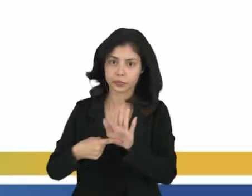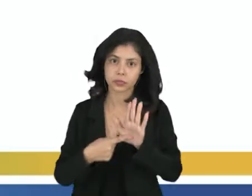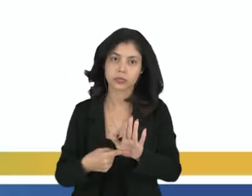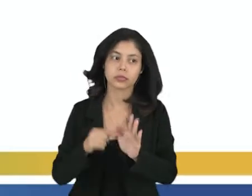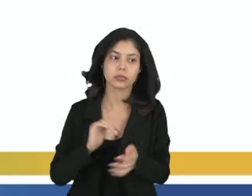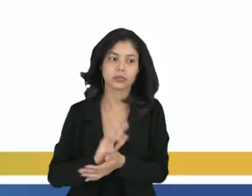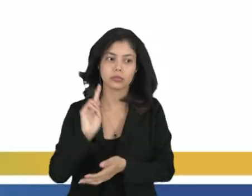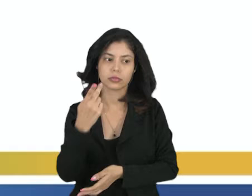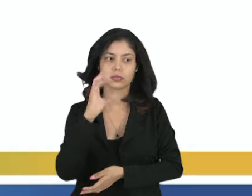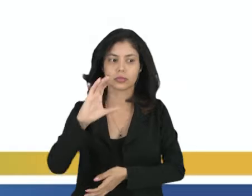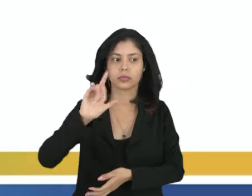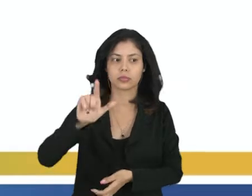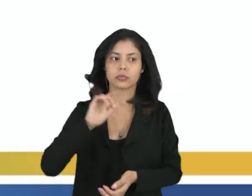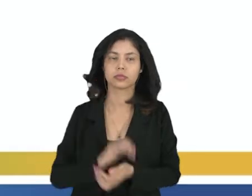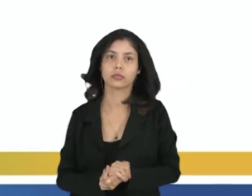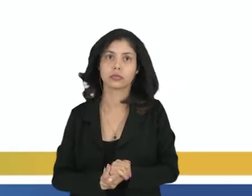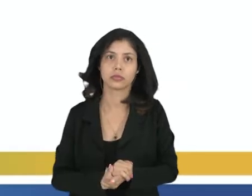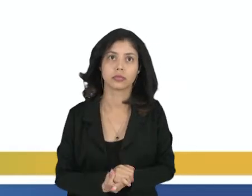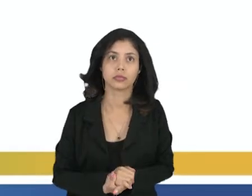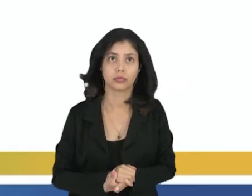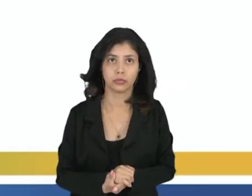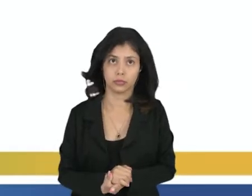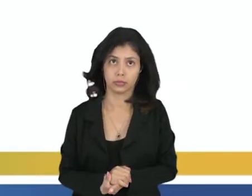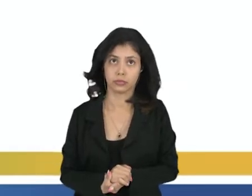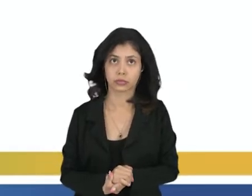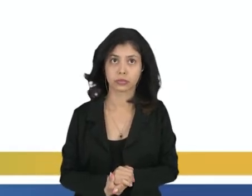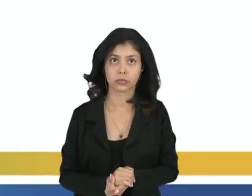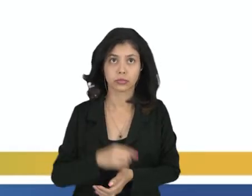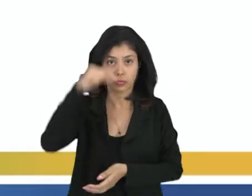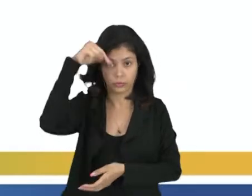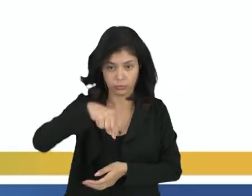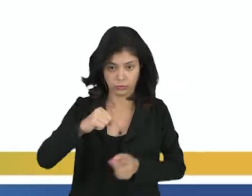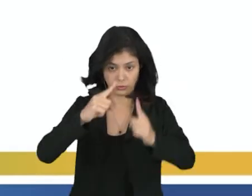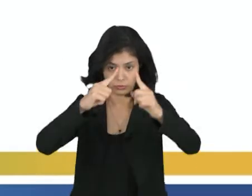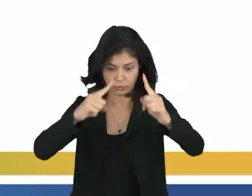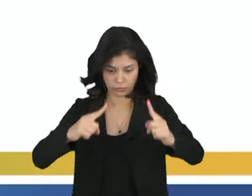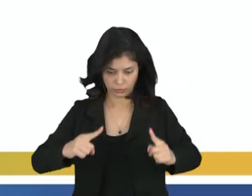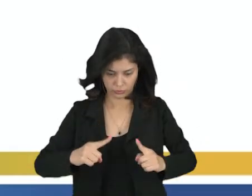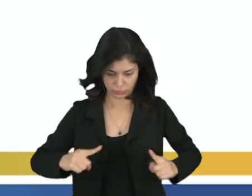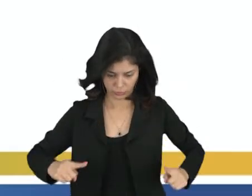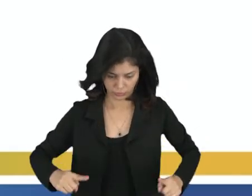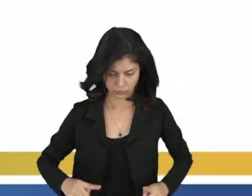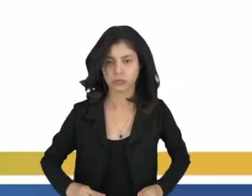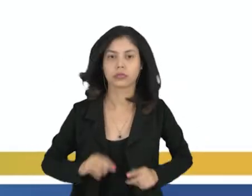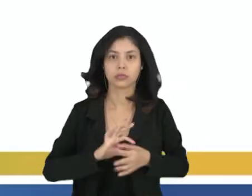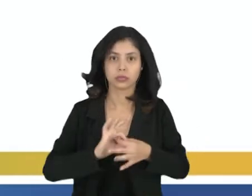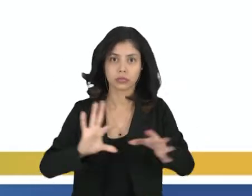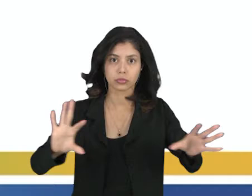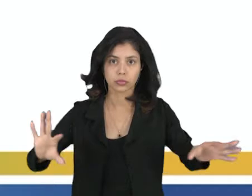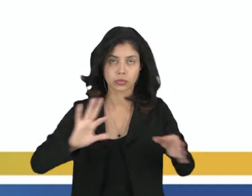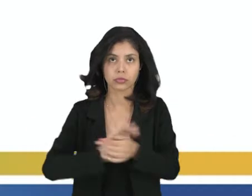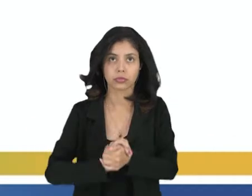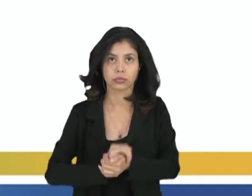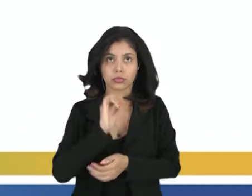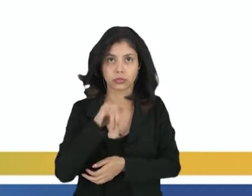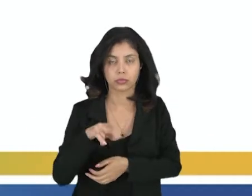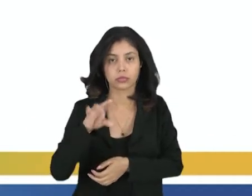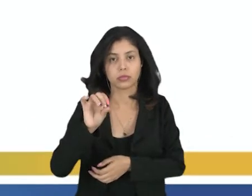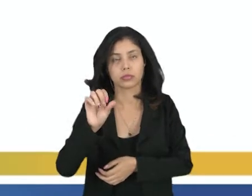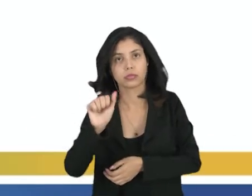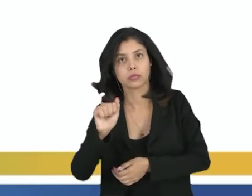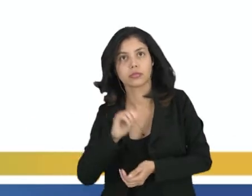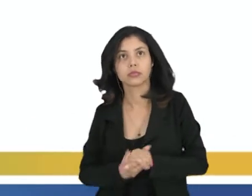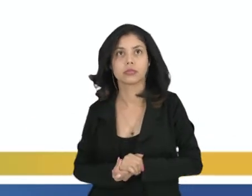do HCl, esse ácido, que em meio aquoso, na presença de água, vai liberar íons,